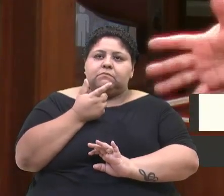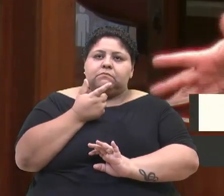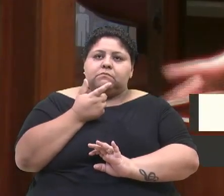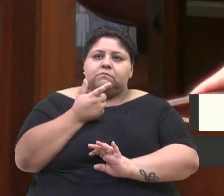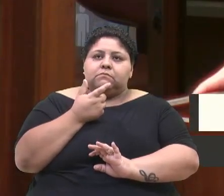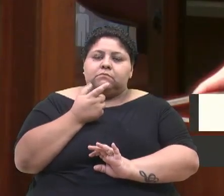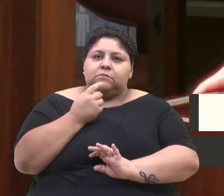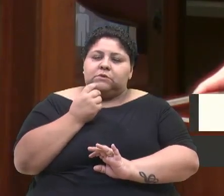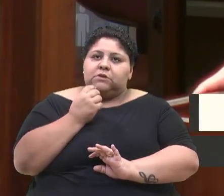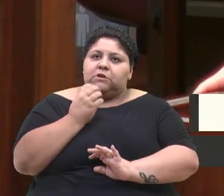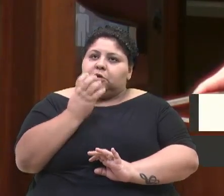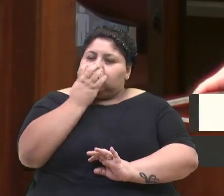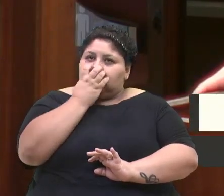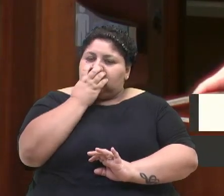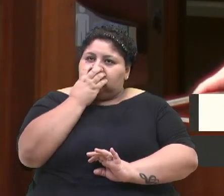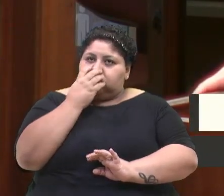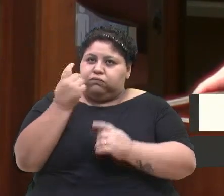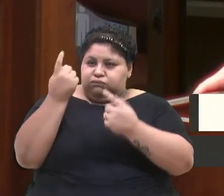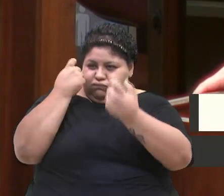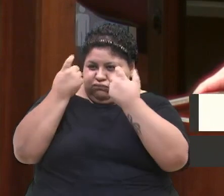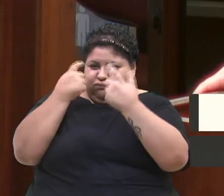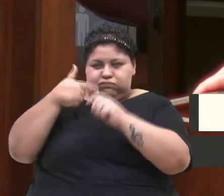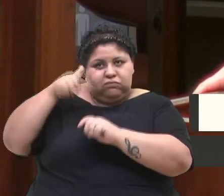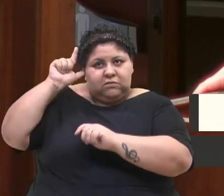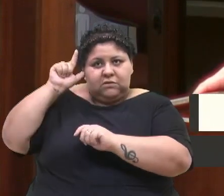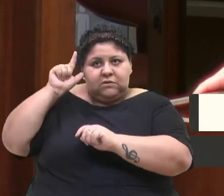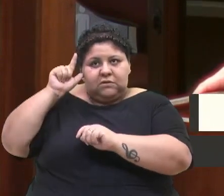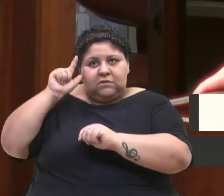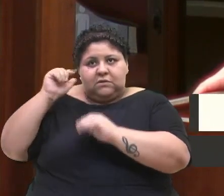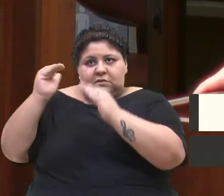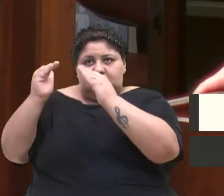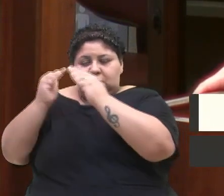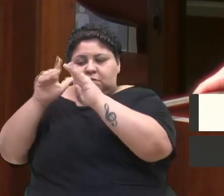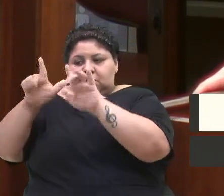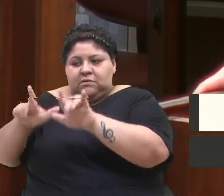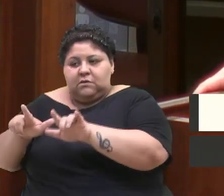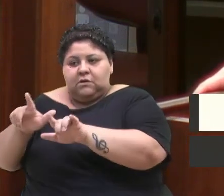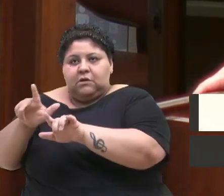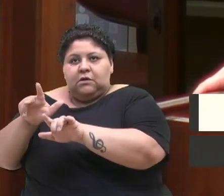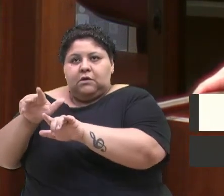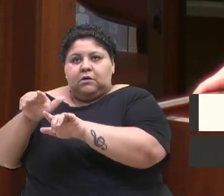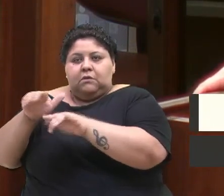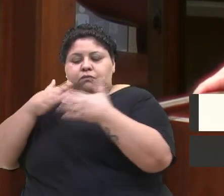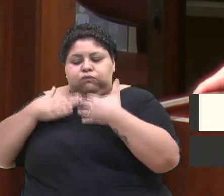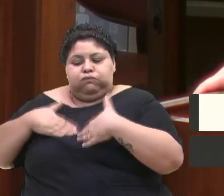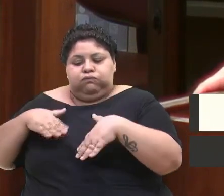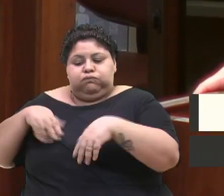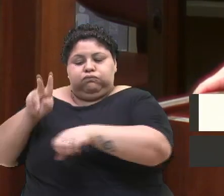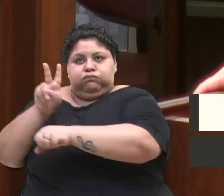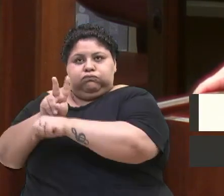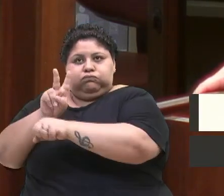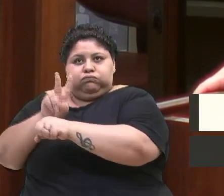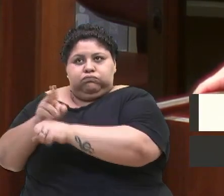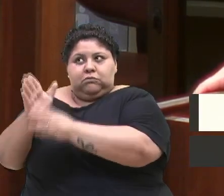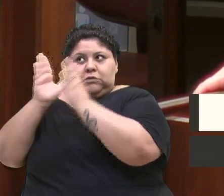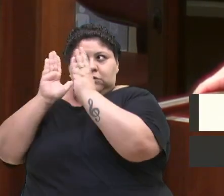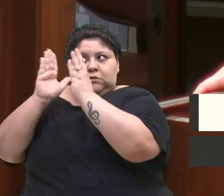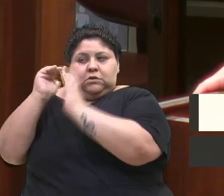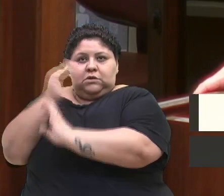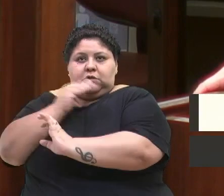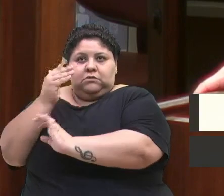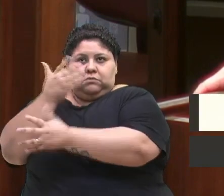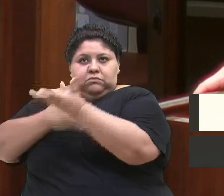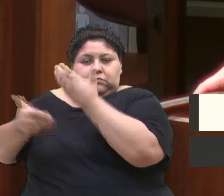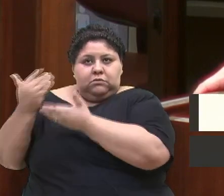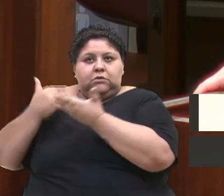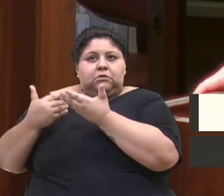cãozinho que foi agredido ontem está numa clínica, está se recuperando. graças à agilidade no atendimento também.